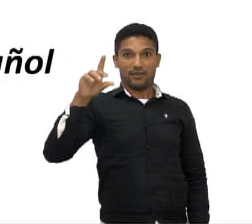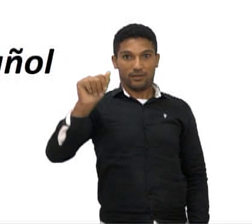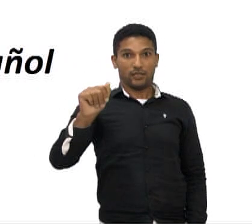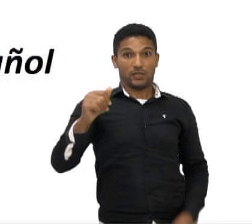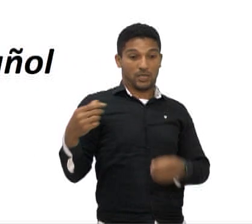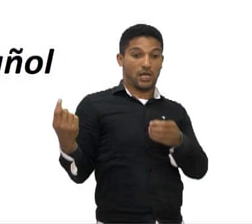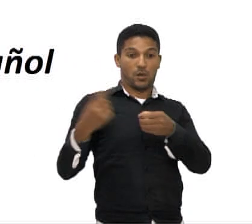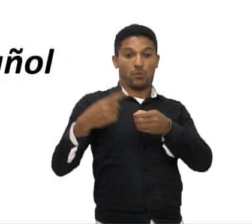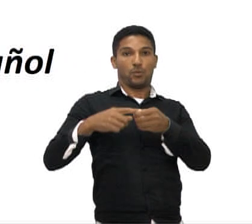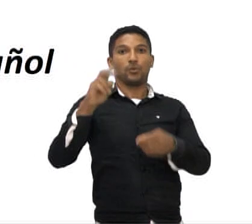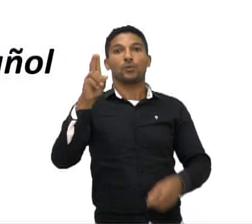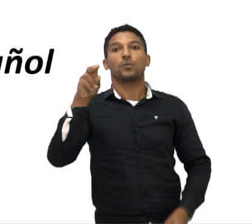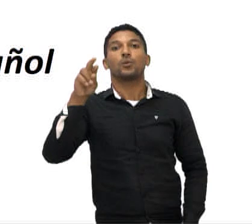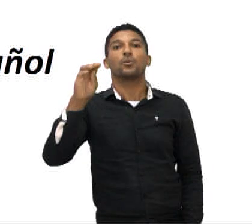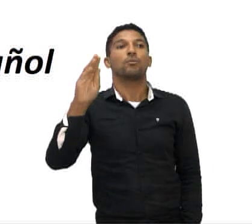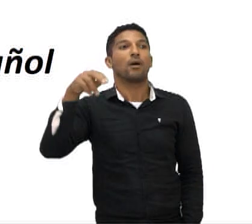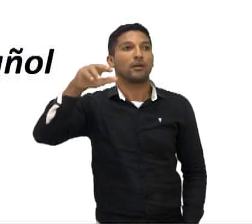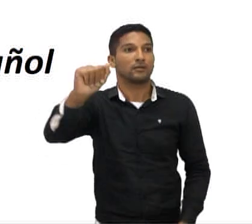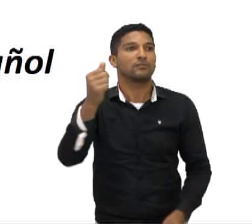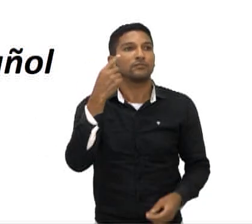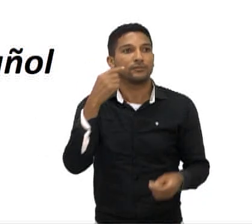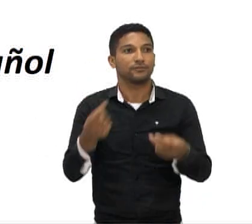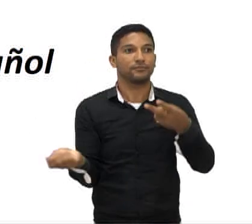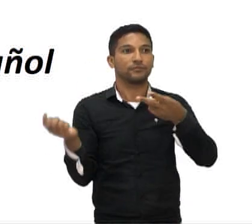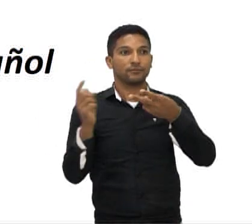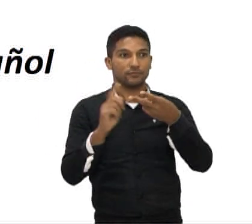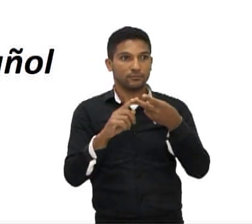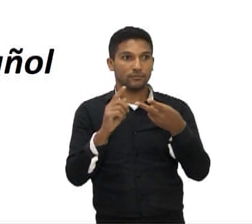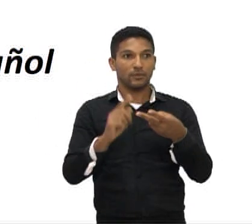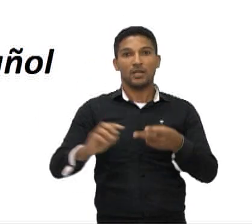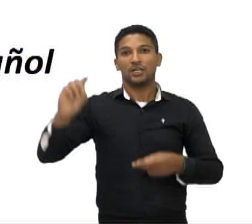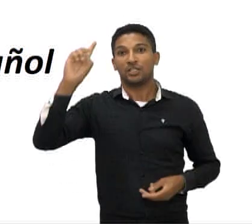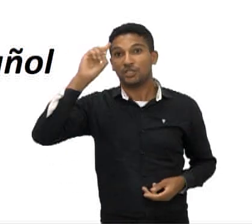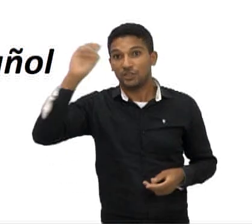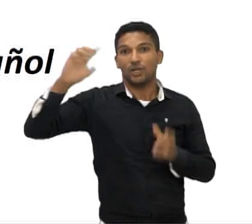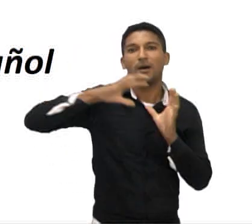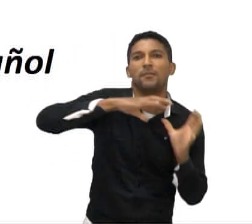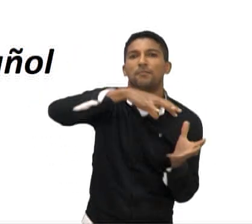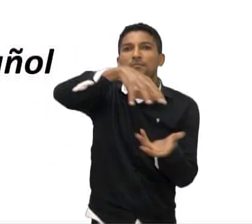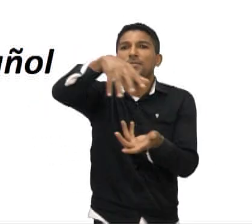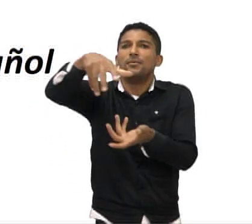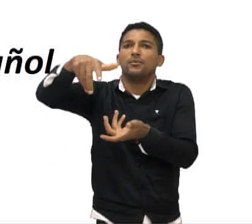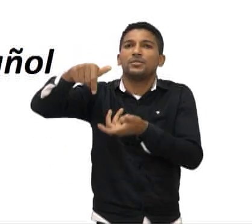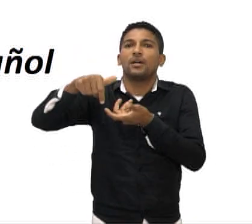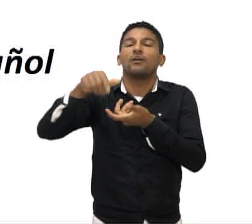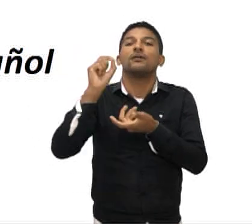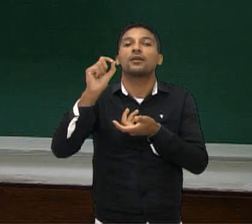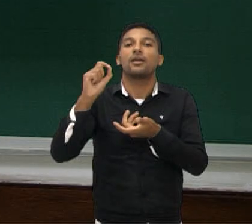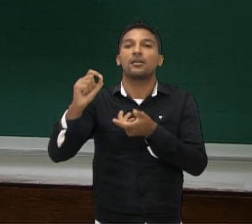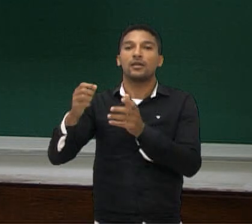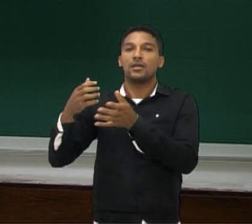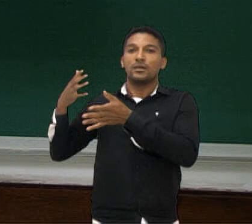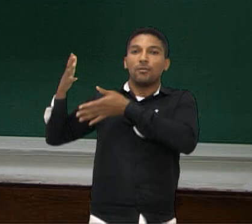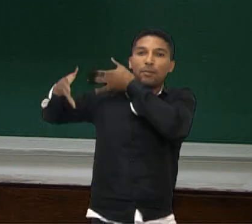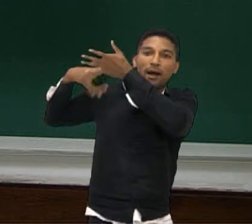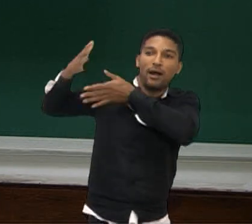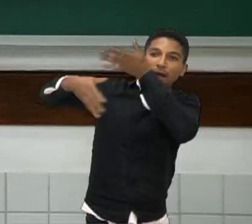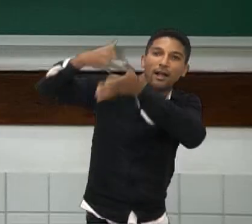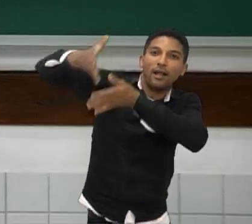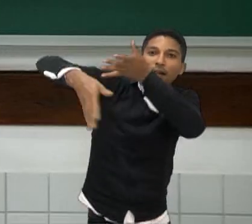e interculturalidade. Dia Mundial del Folclore e orientações sobre o